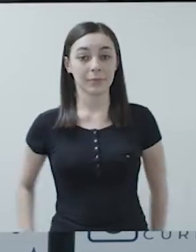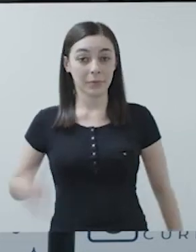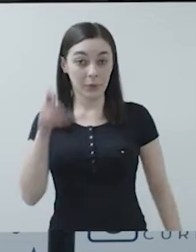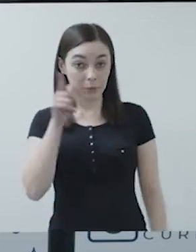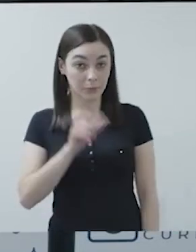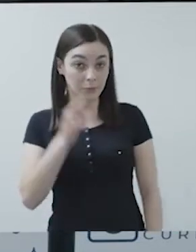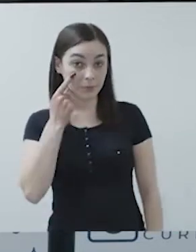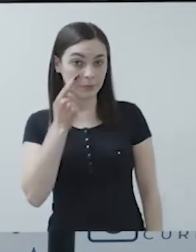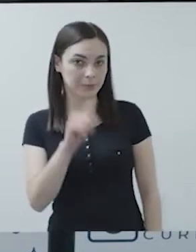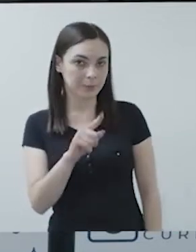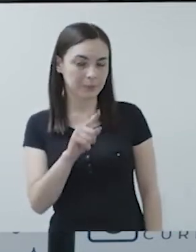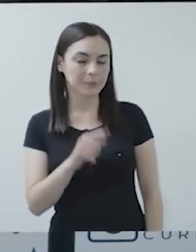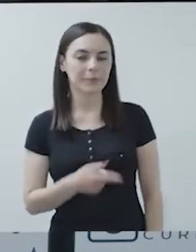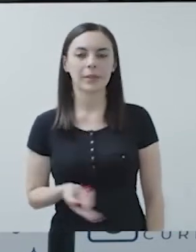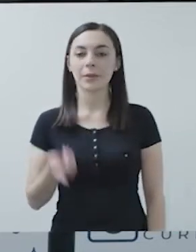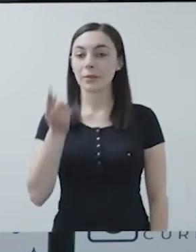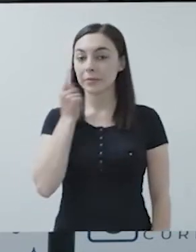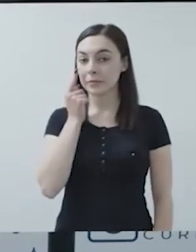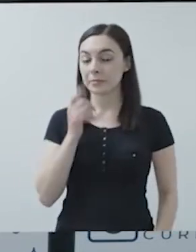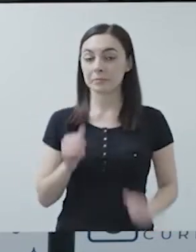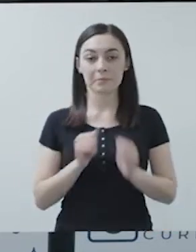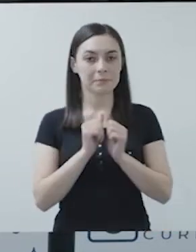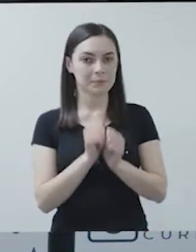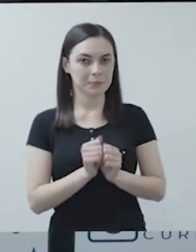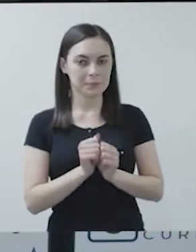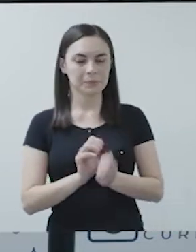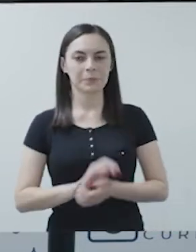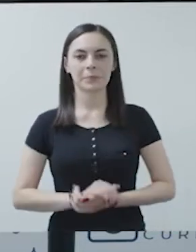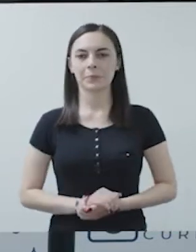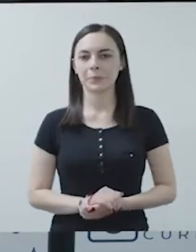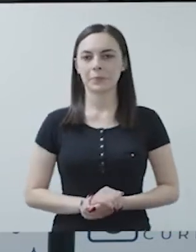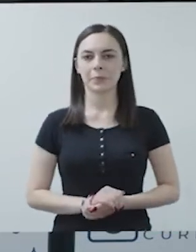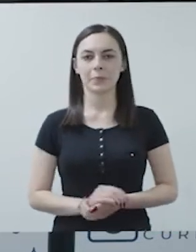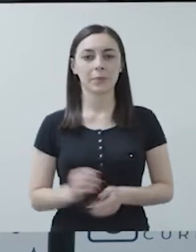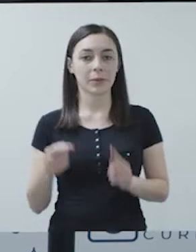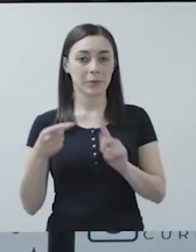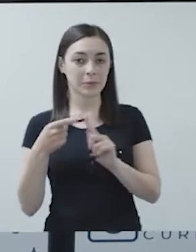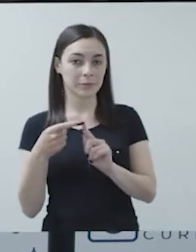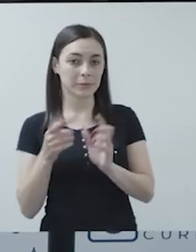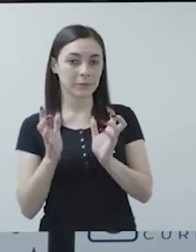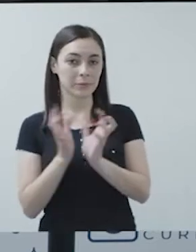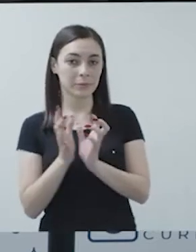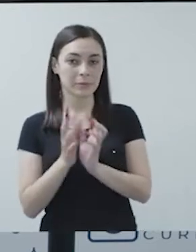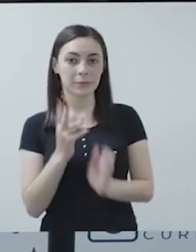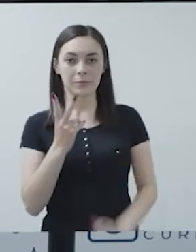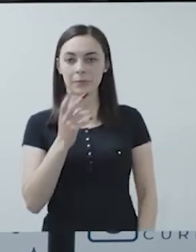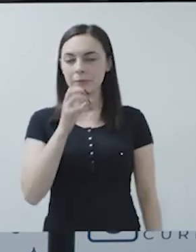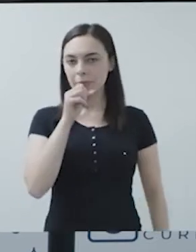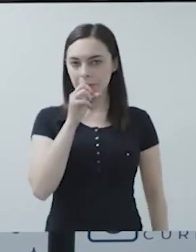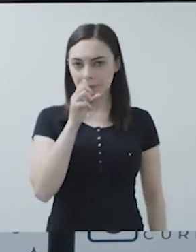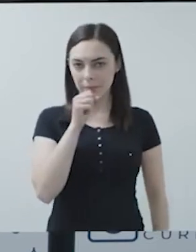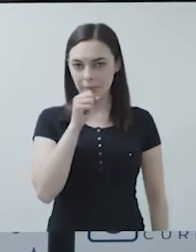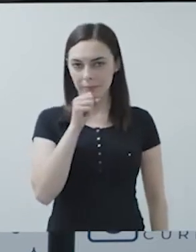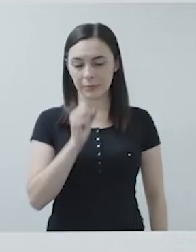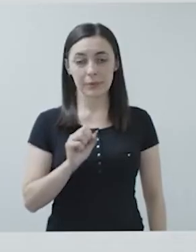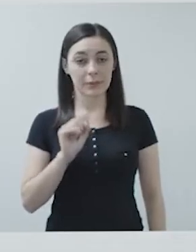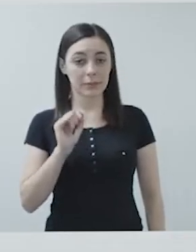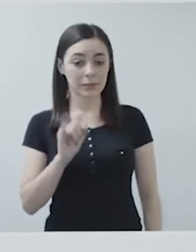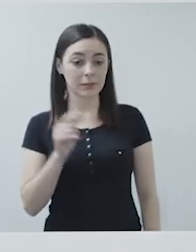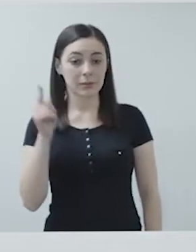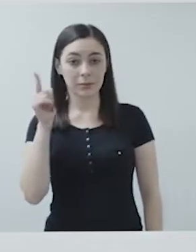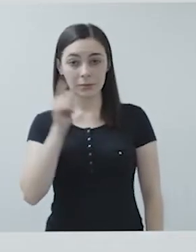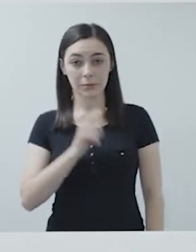Conseguiu descobrir? Então vamos ver juntos agora. Primeiro conjunto, nós temos 2 laranjas. Se eu